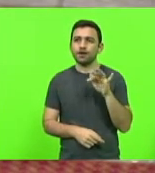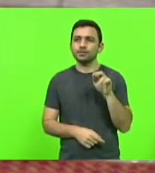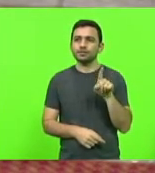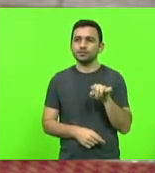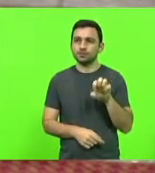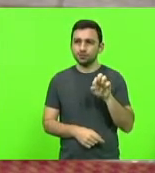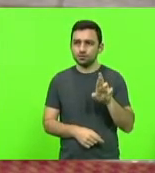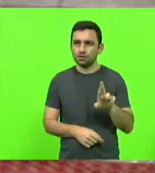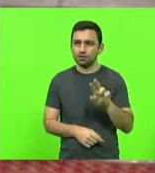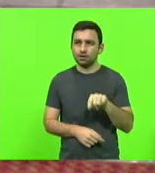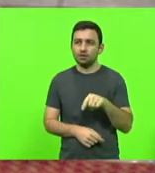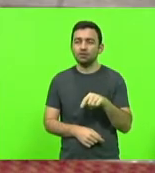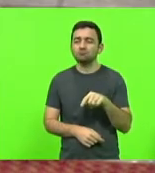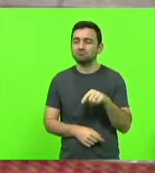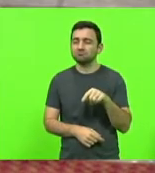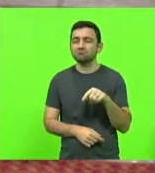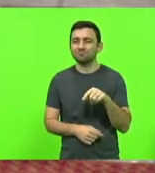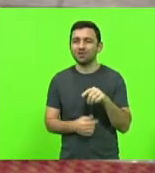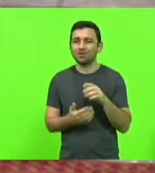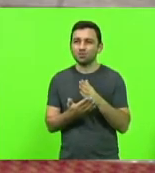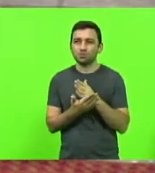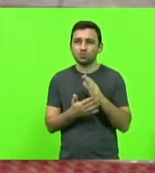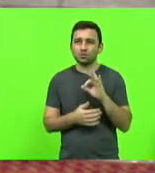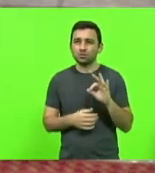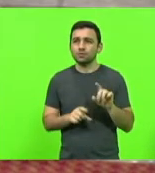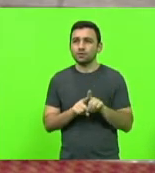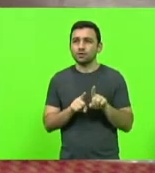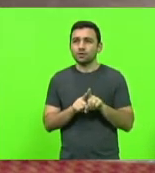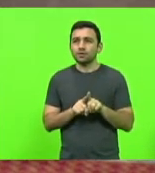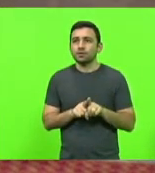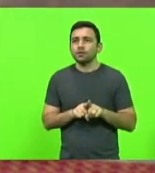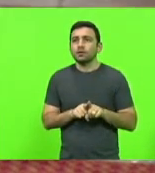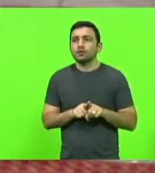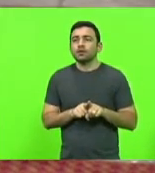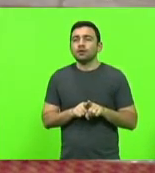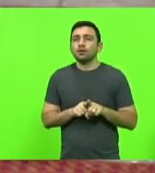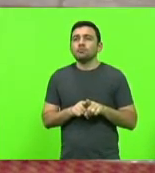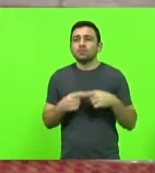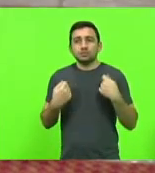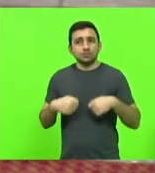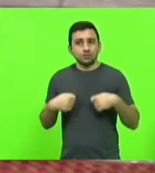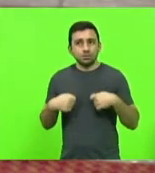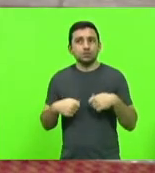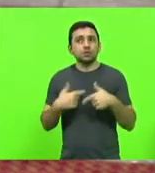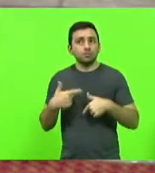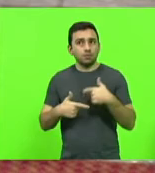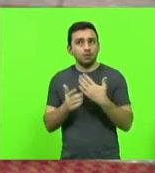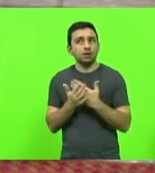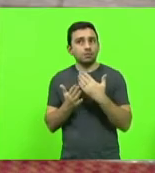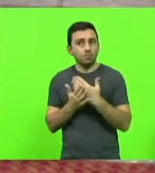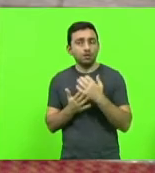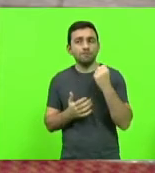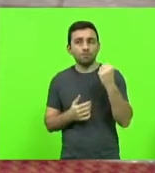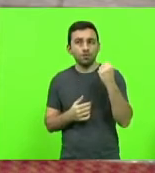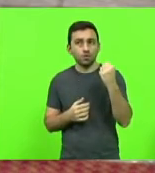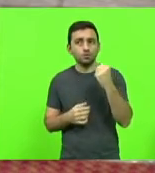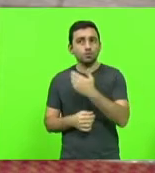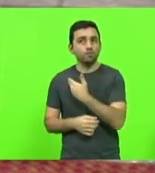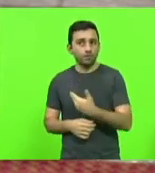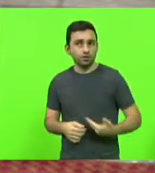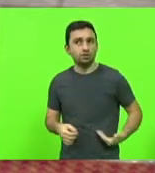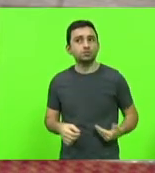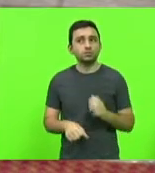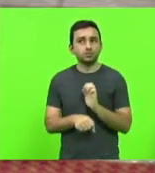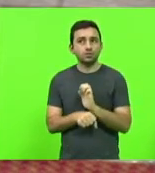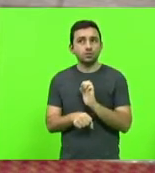uma. Então, há necessidade de um trabalho muito forte do governo do Estado,